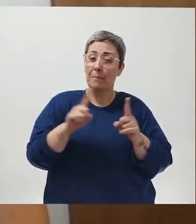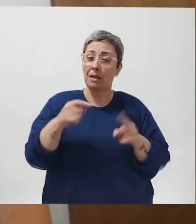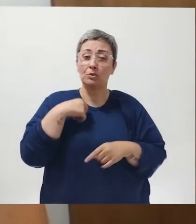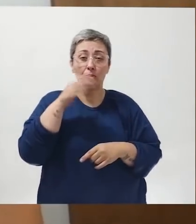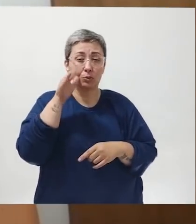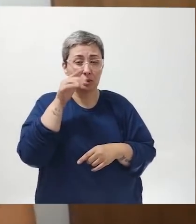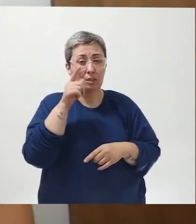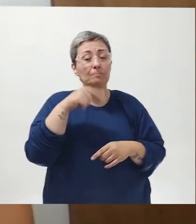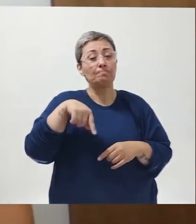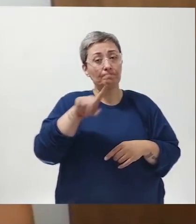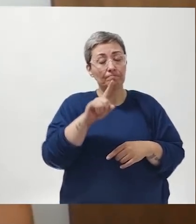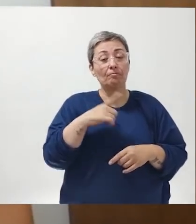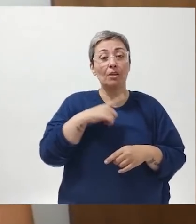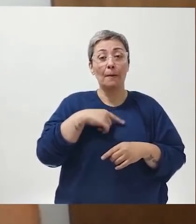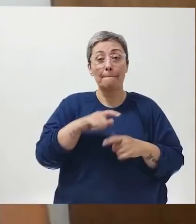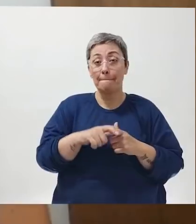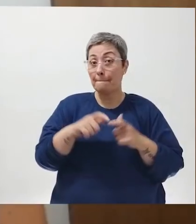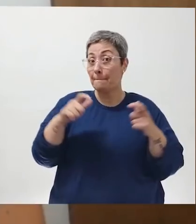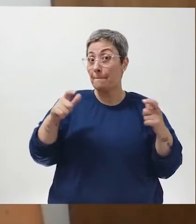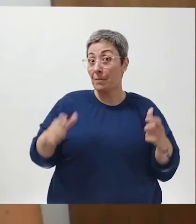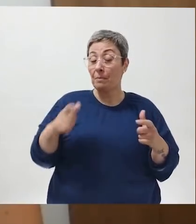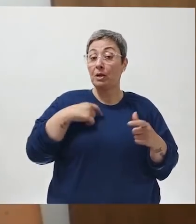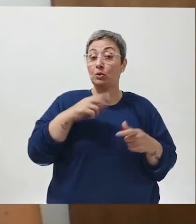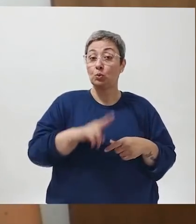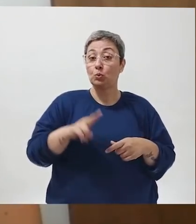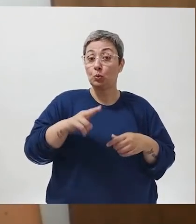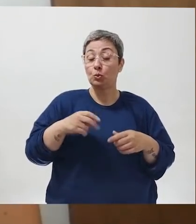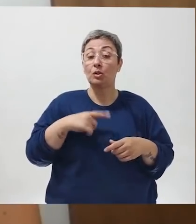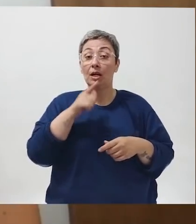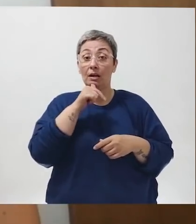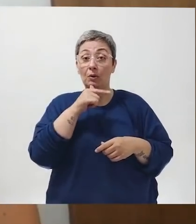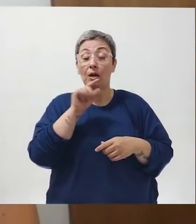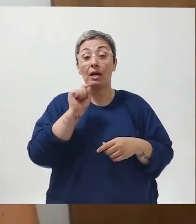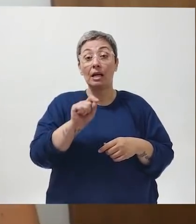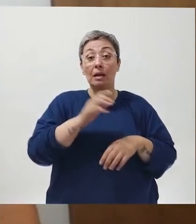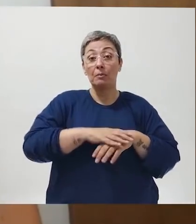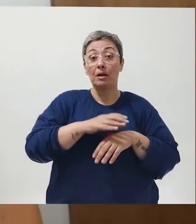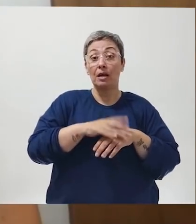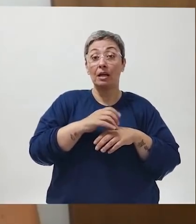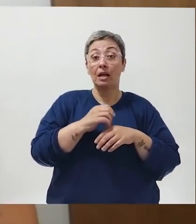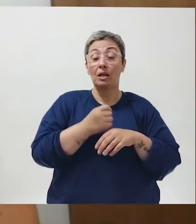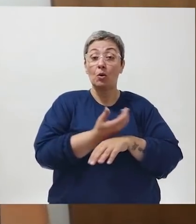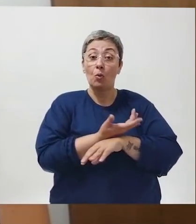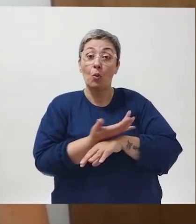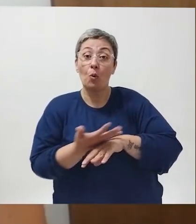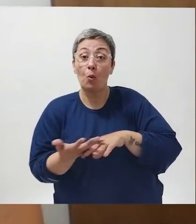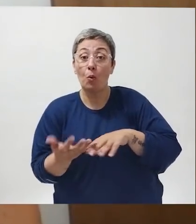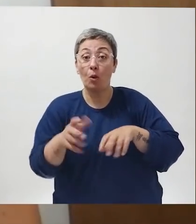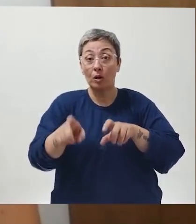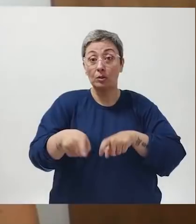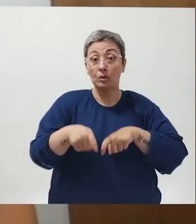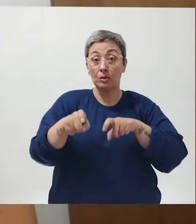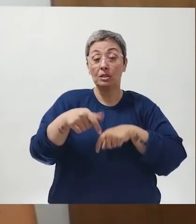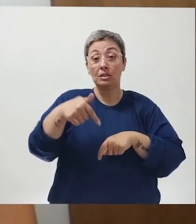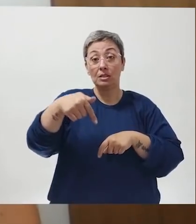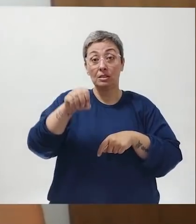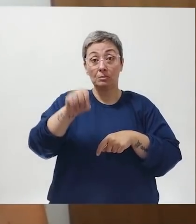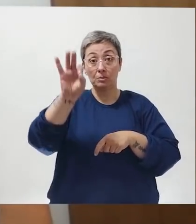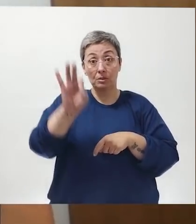uma curiosidade para vocês, a maior parte do consumo de água é feito pela agricultura, 70% do